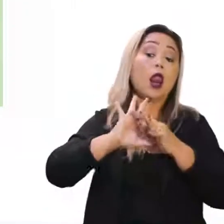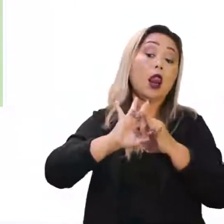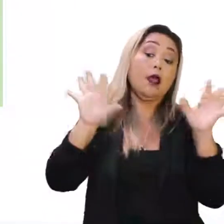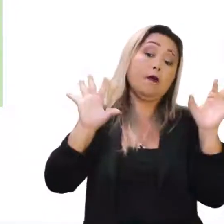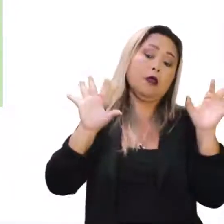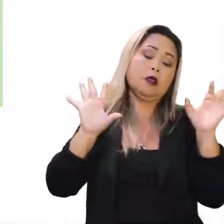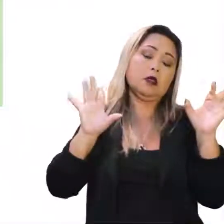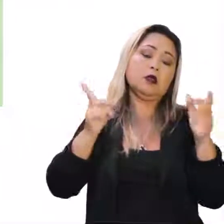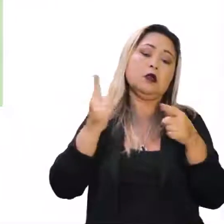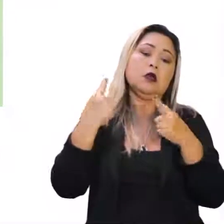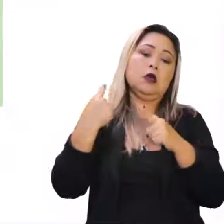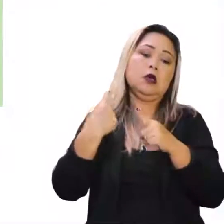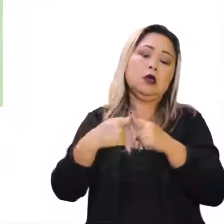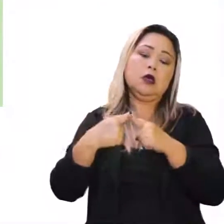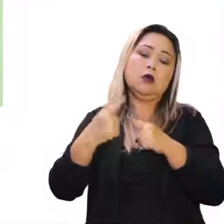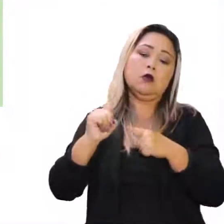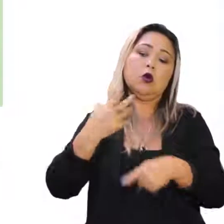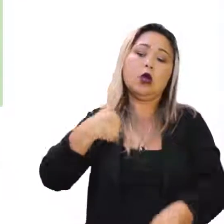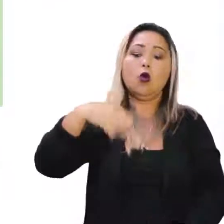estava praticamente